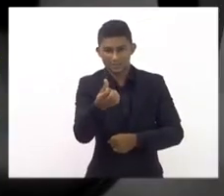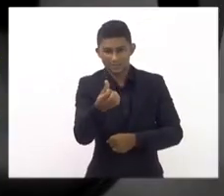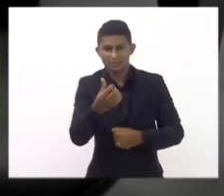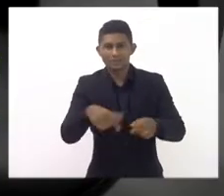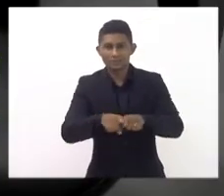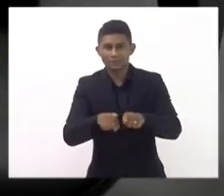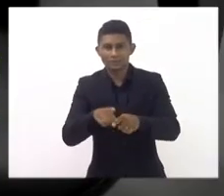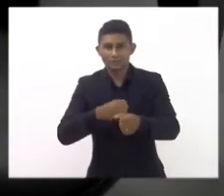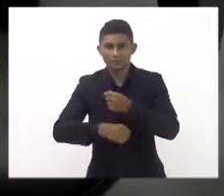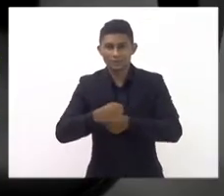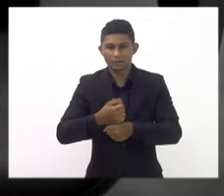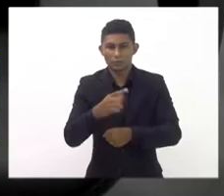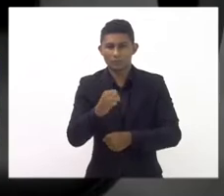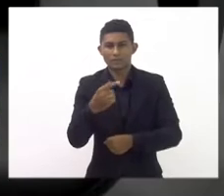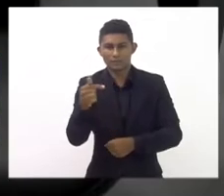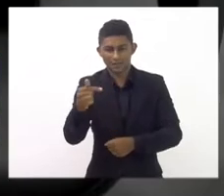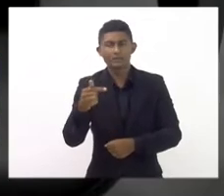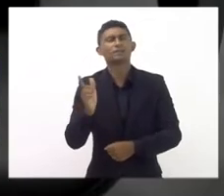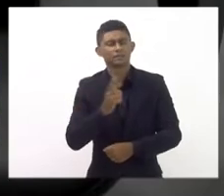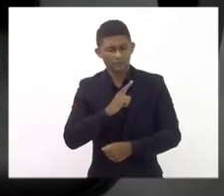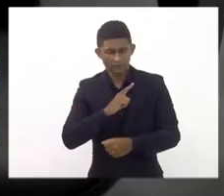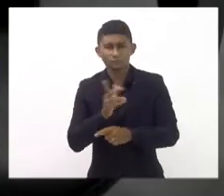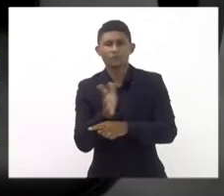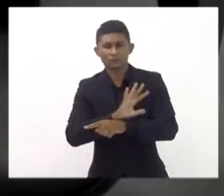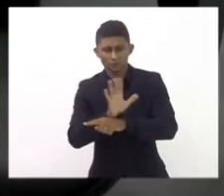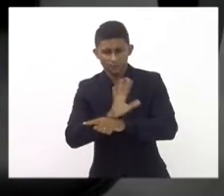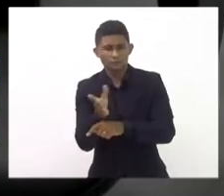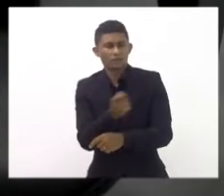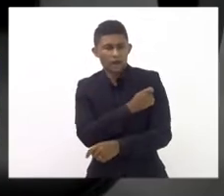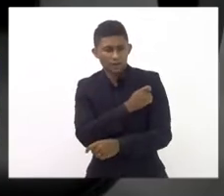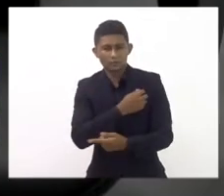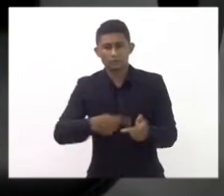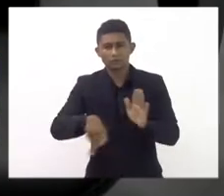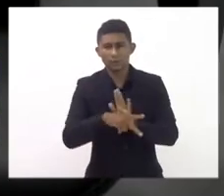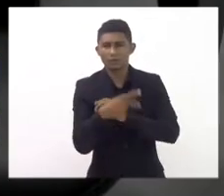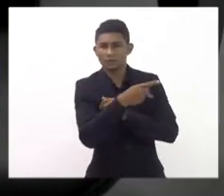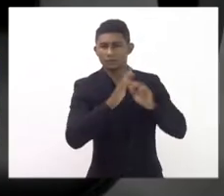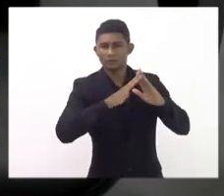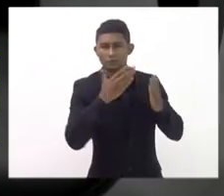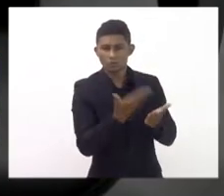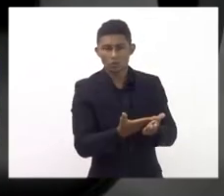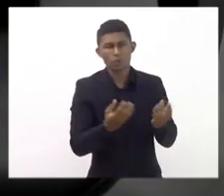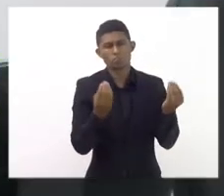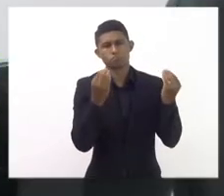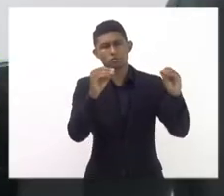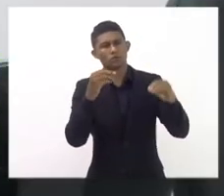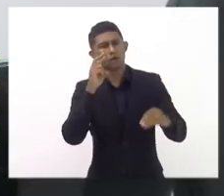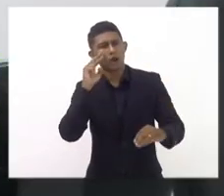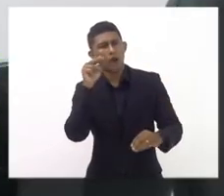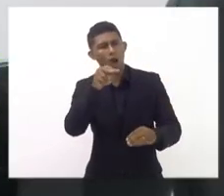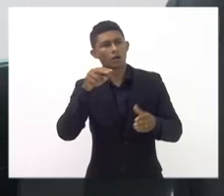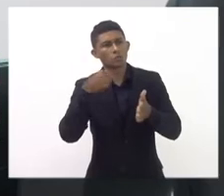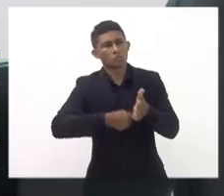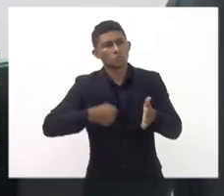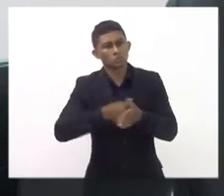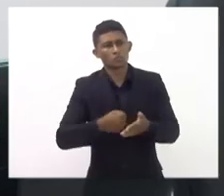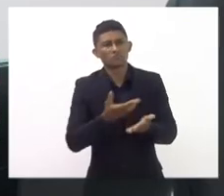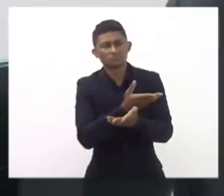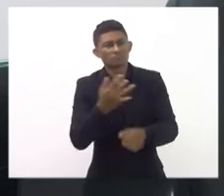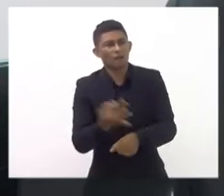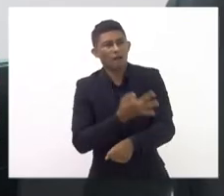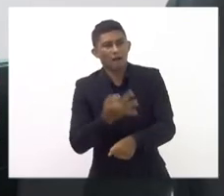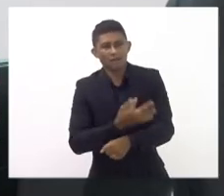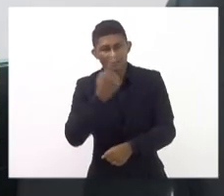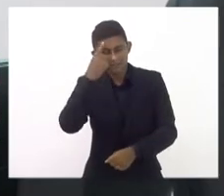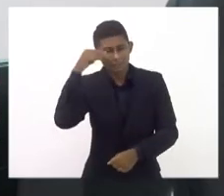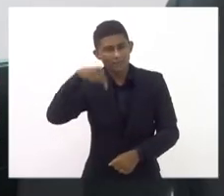vocês buscarem no YouTube, tem alguns vídeos dos estudantes do Martins Pena, sensacionais, participando daquela luta toda, daquela resistência que a gente